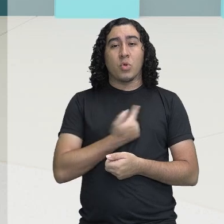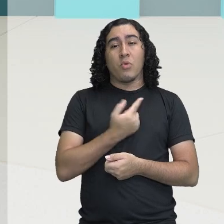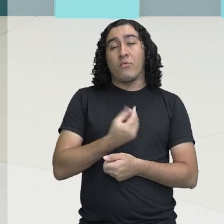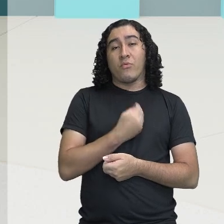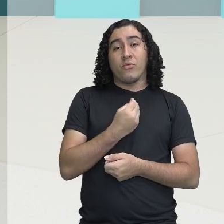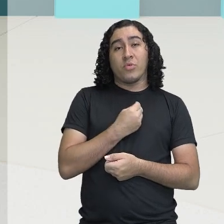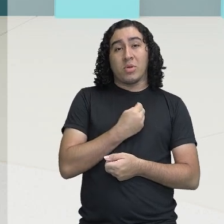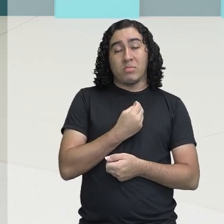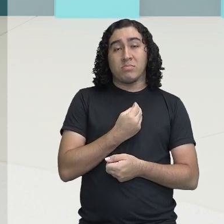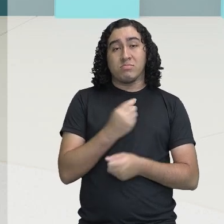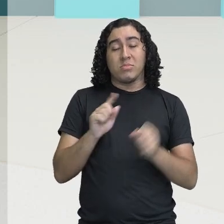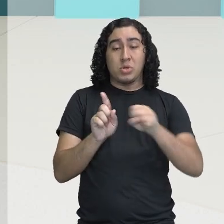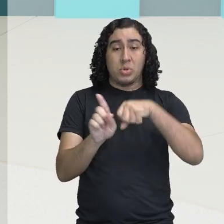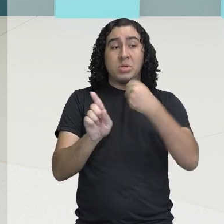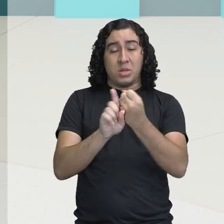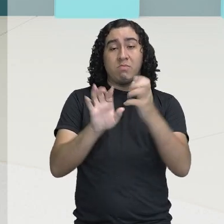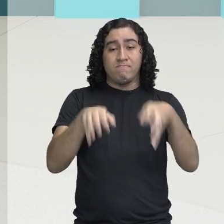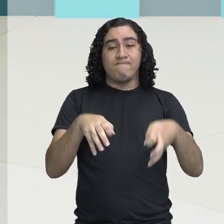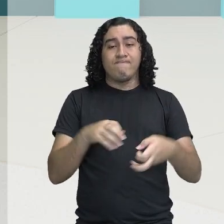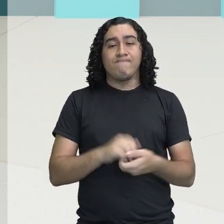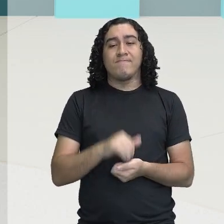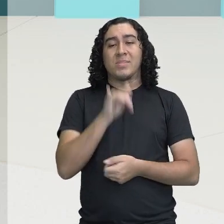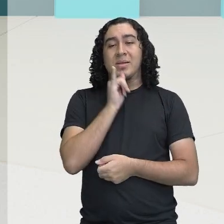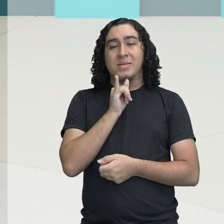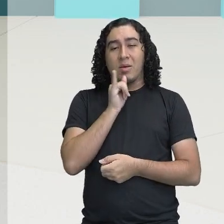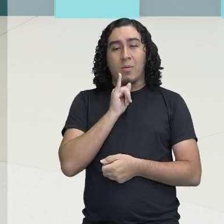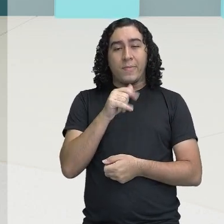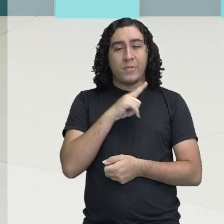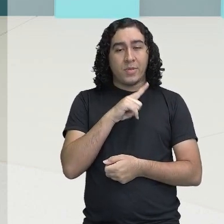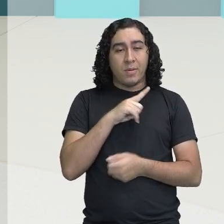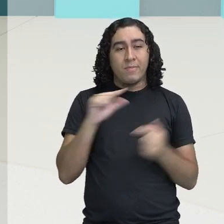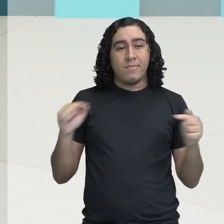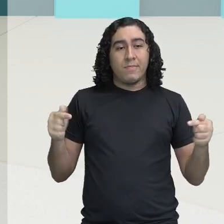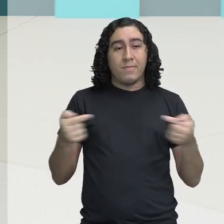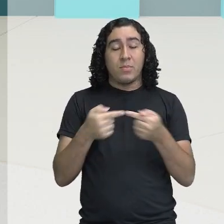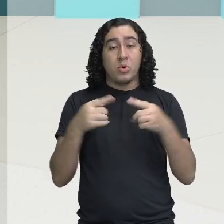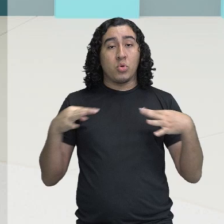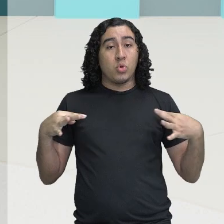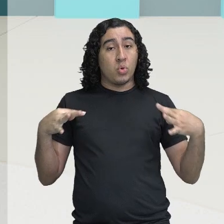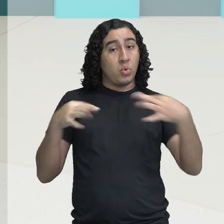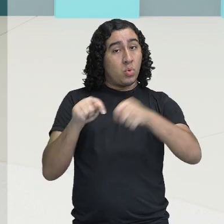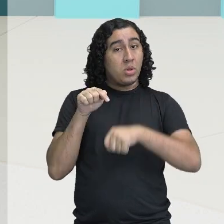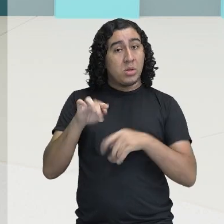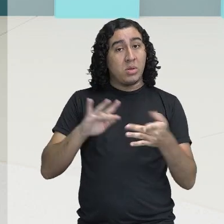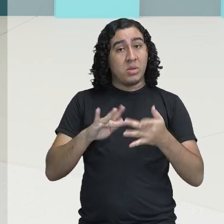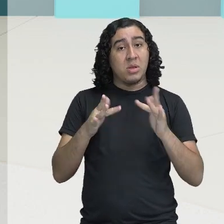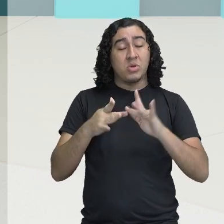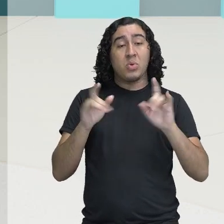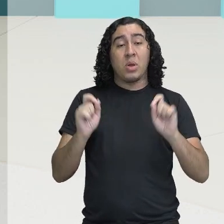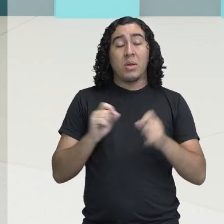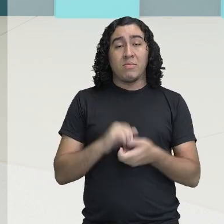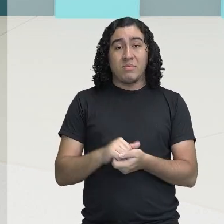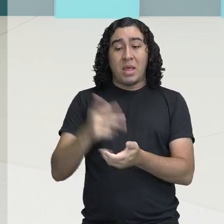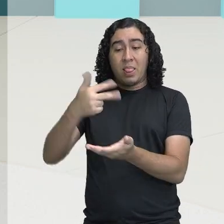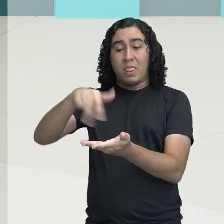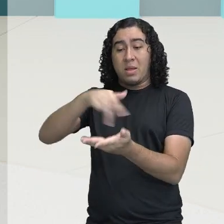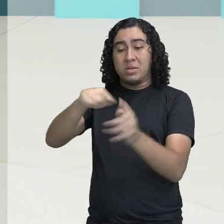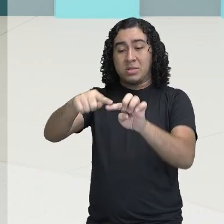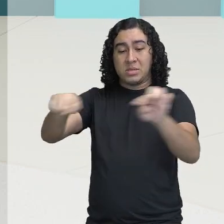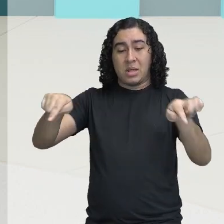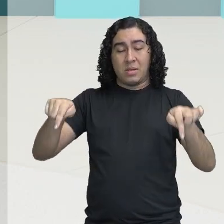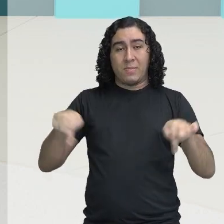coletivo. E um exemplo desse movimento que traz tudo isso e um pouco mais é a dança de salão.